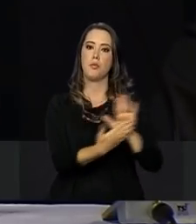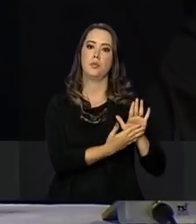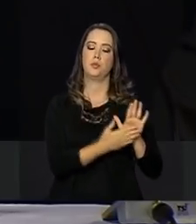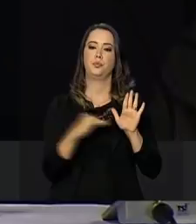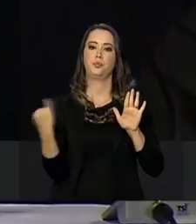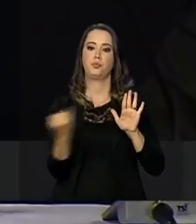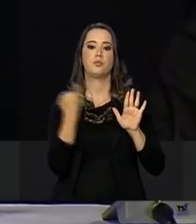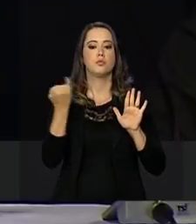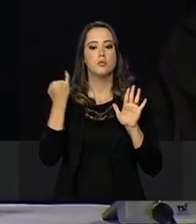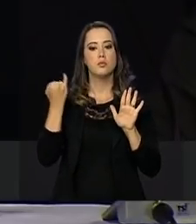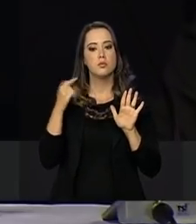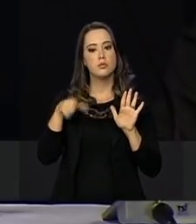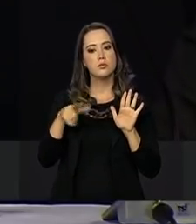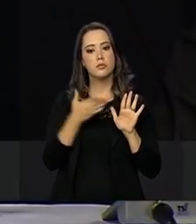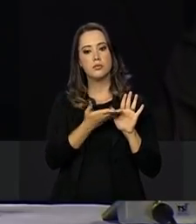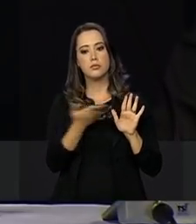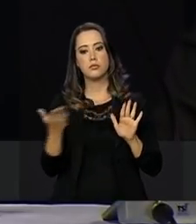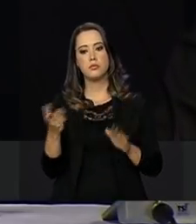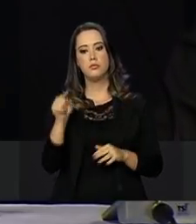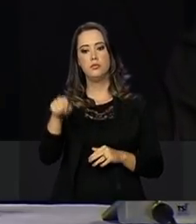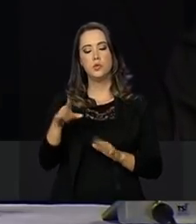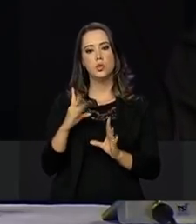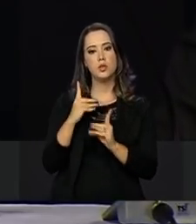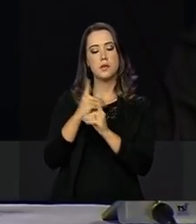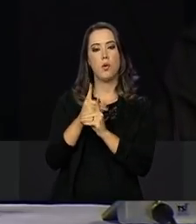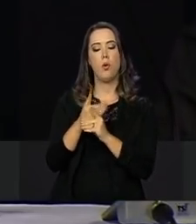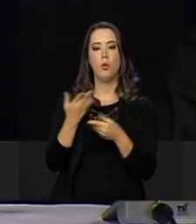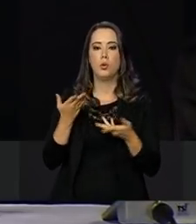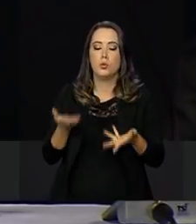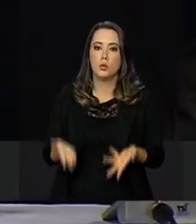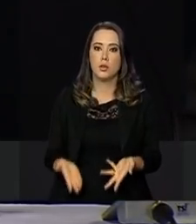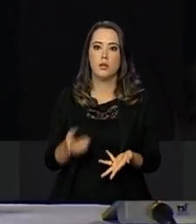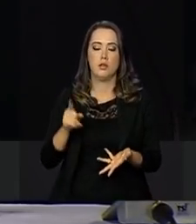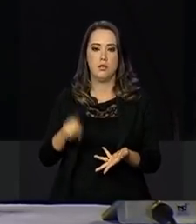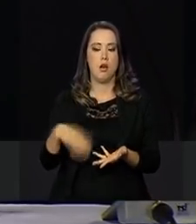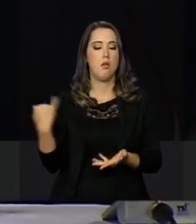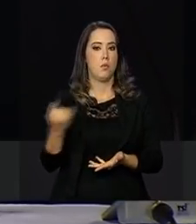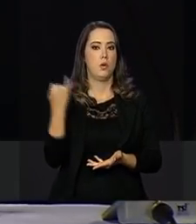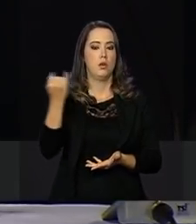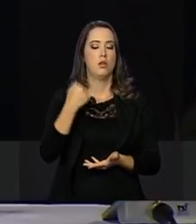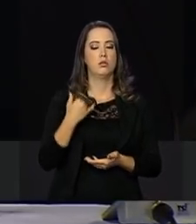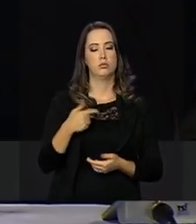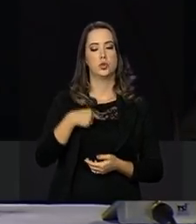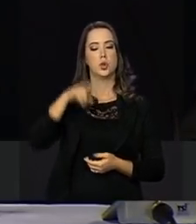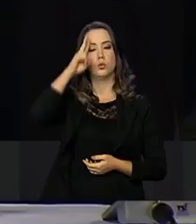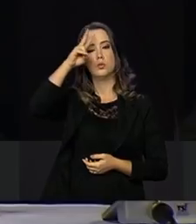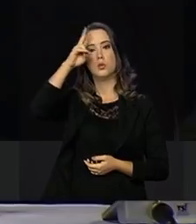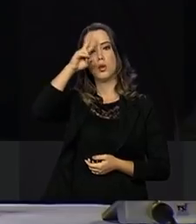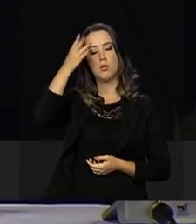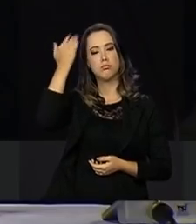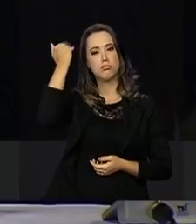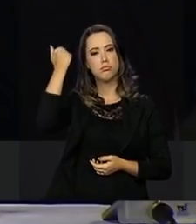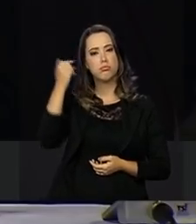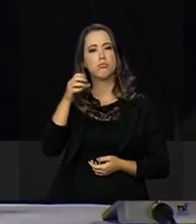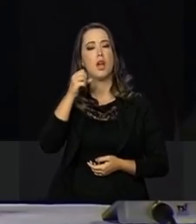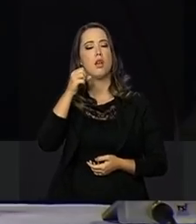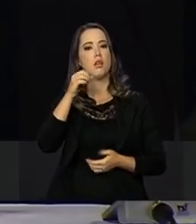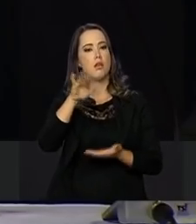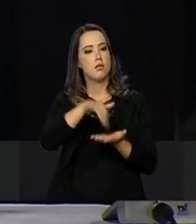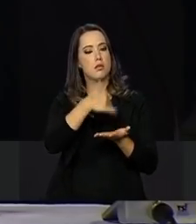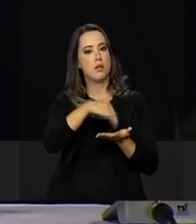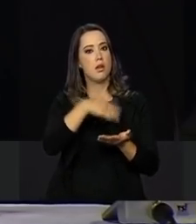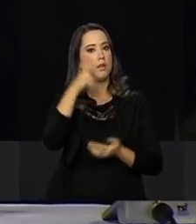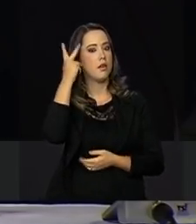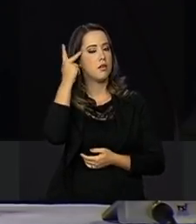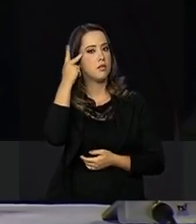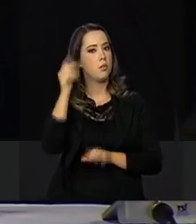Toffoli, doutora Raquel Dodge, deste encontro. É uma coisa fundamental. Eu me recordo que, sendo secretário da Segurança Pública em